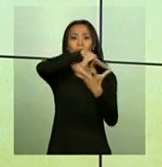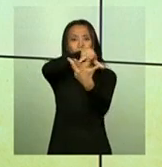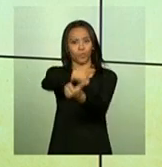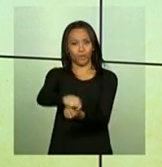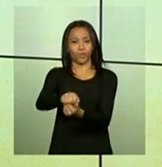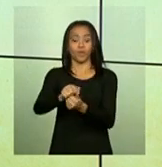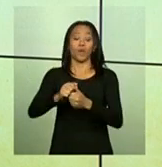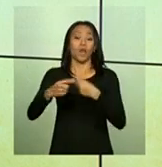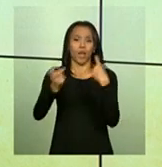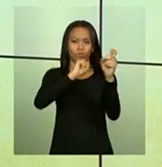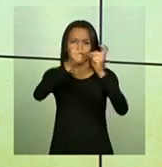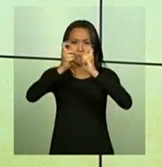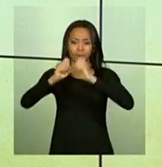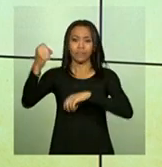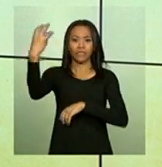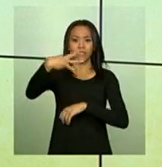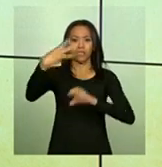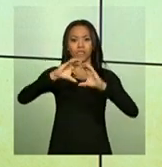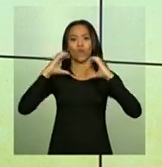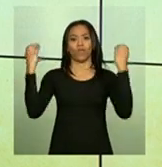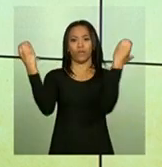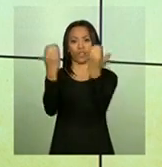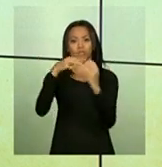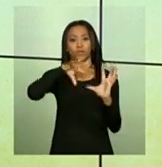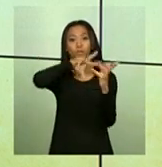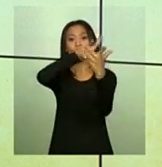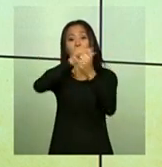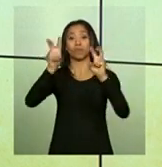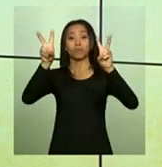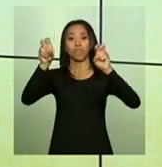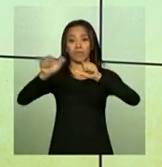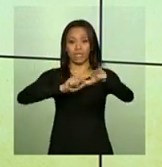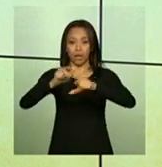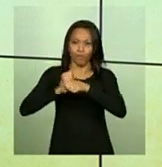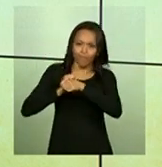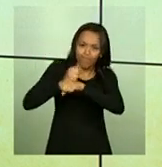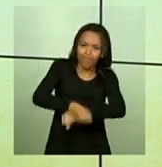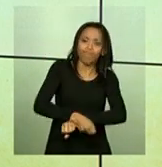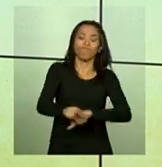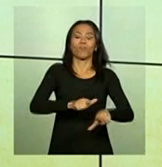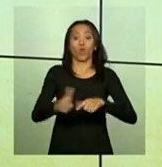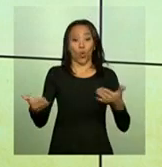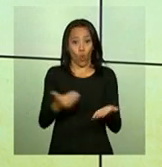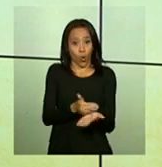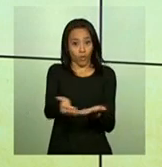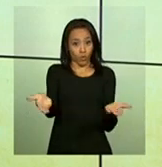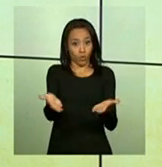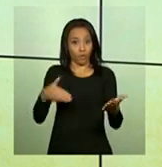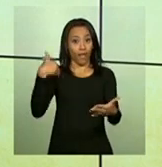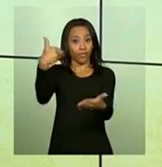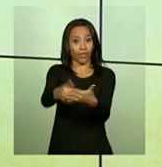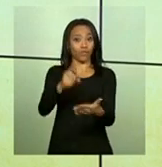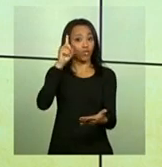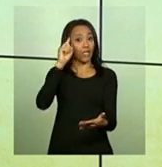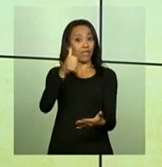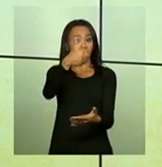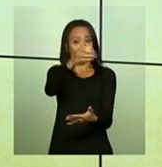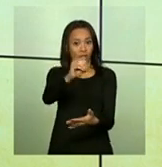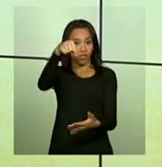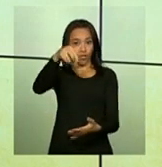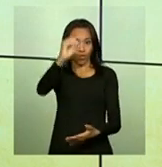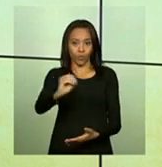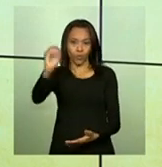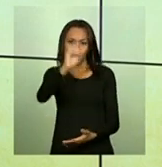ocorreu durante a terceira Conferência Global sobre o Trabalho Infantil, que começou hoje e vai até 10 de outubro em Brasília. No encontro, que